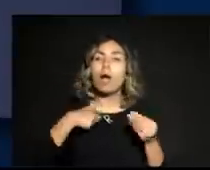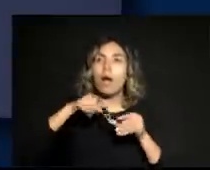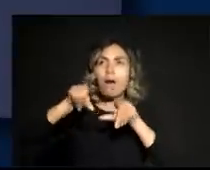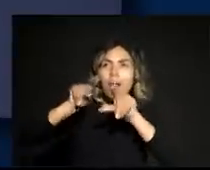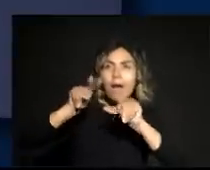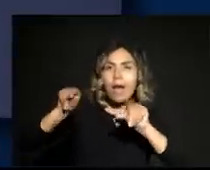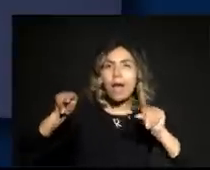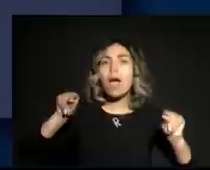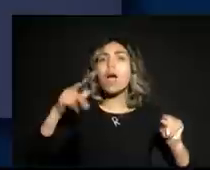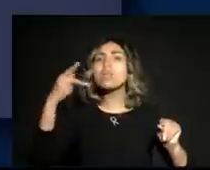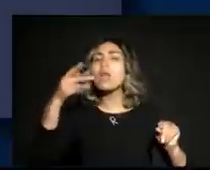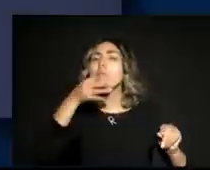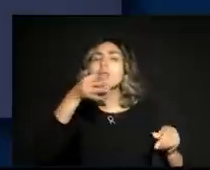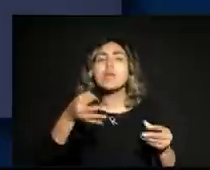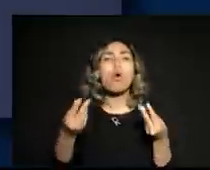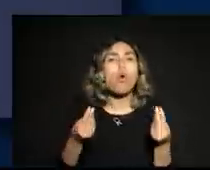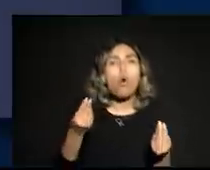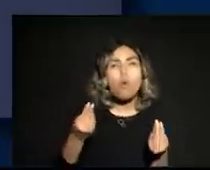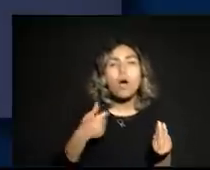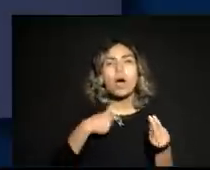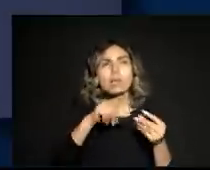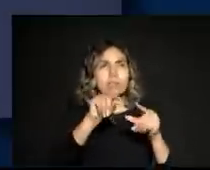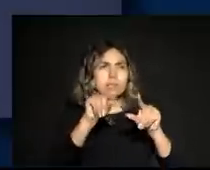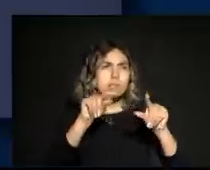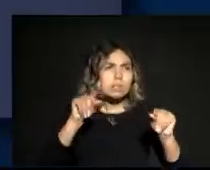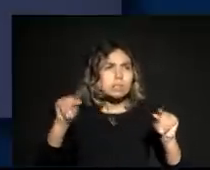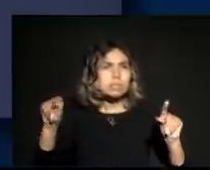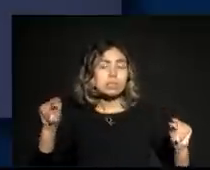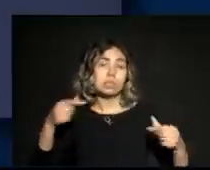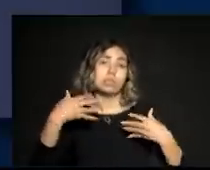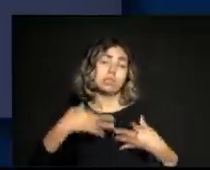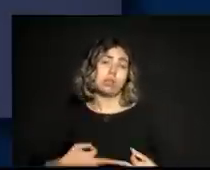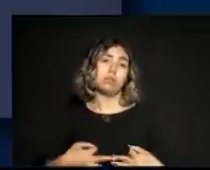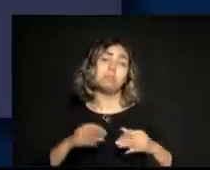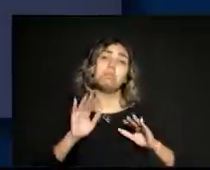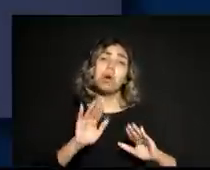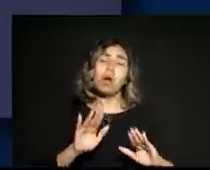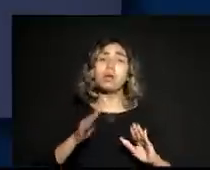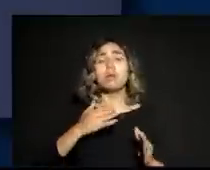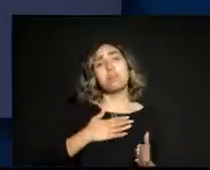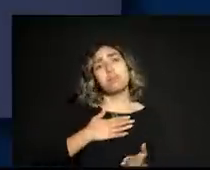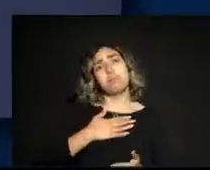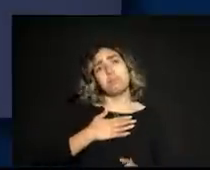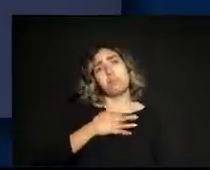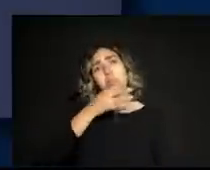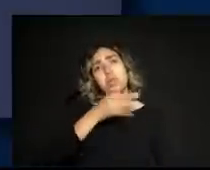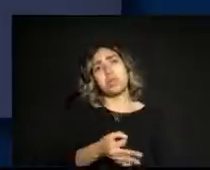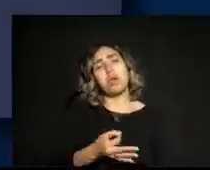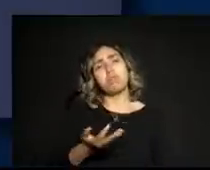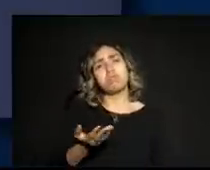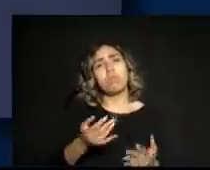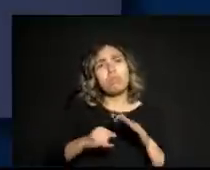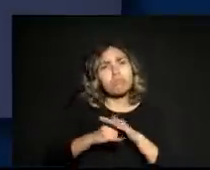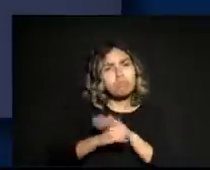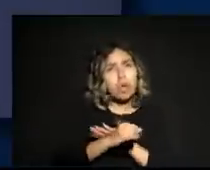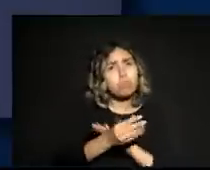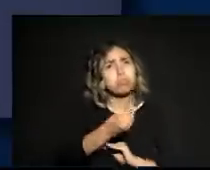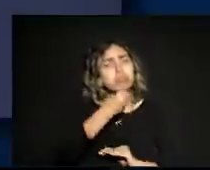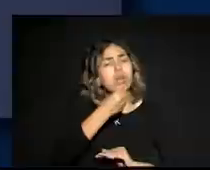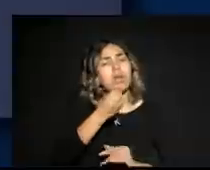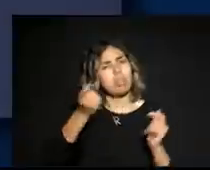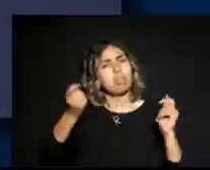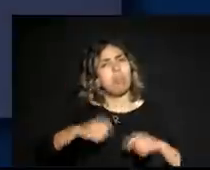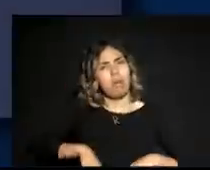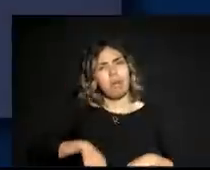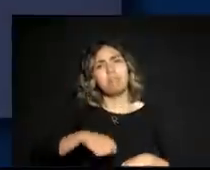julgar melhor se se como os ativos junto comportar mas eu tô vendo oportunidade de investimento é muito clara é